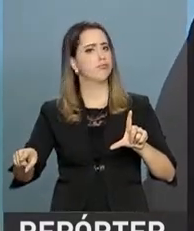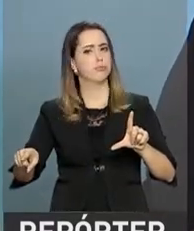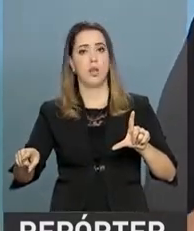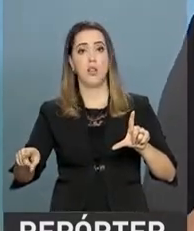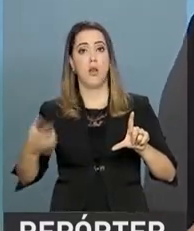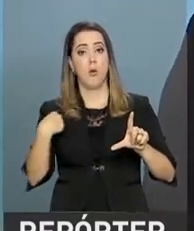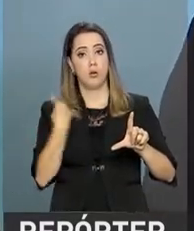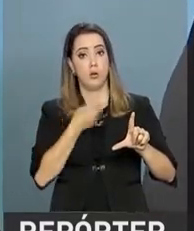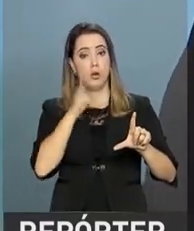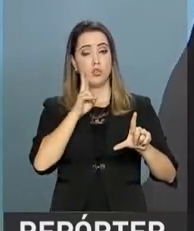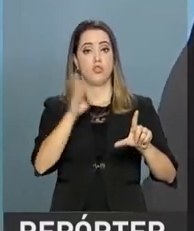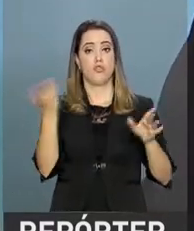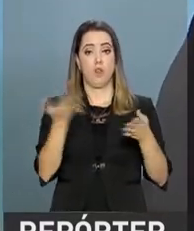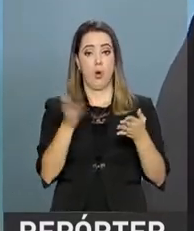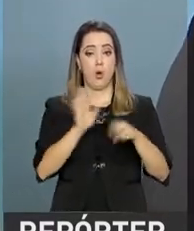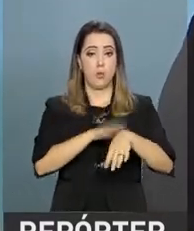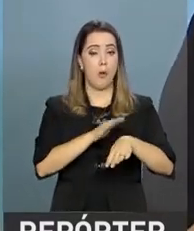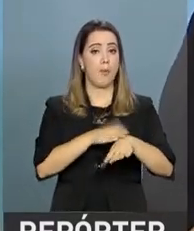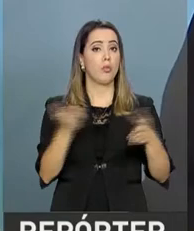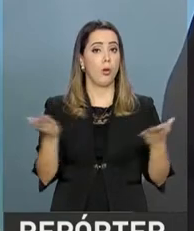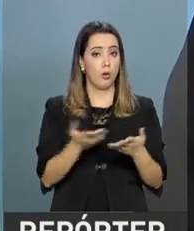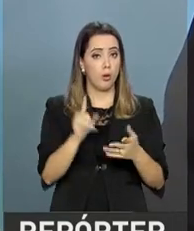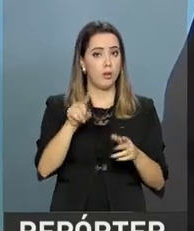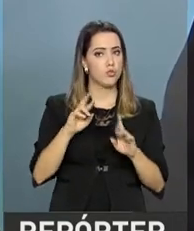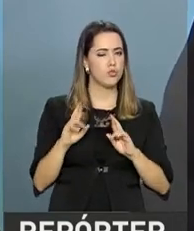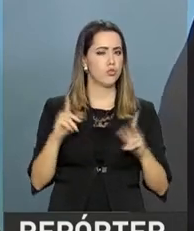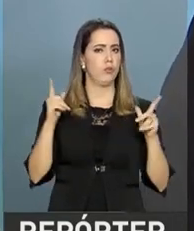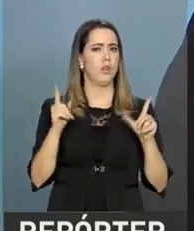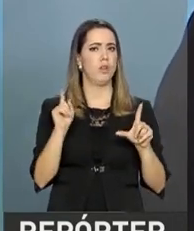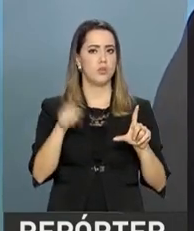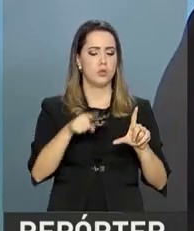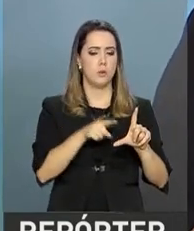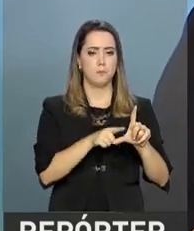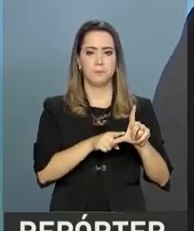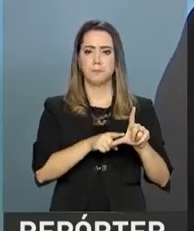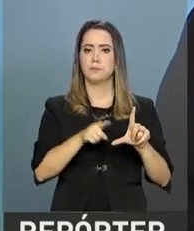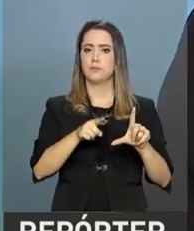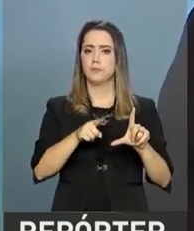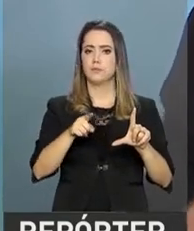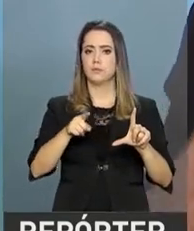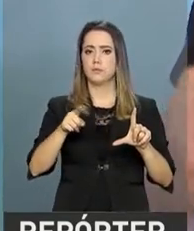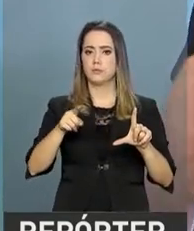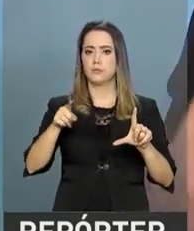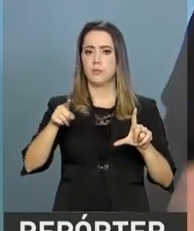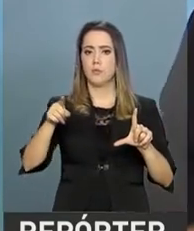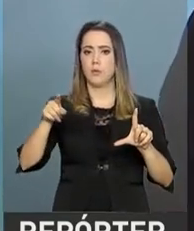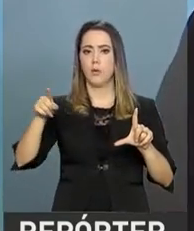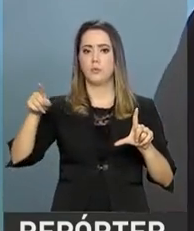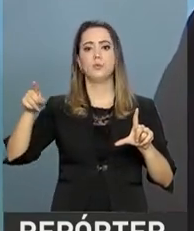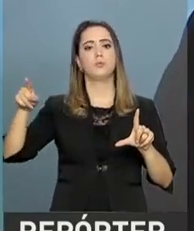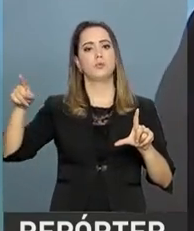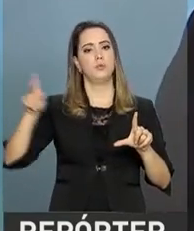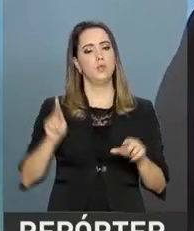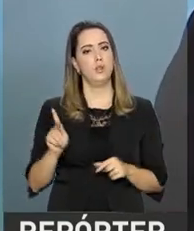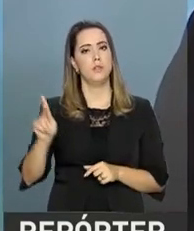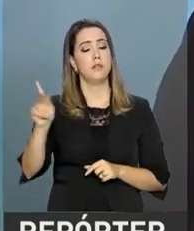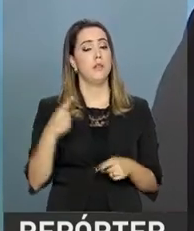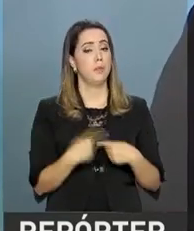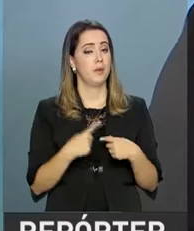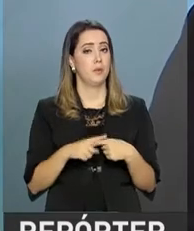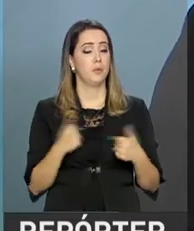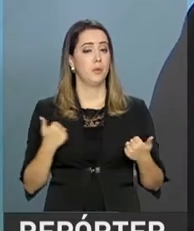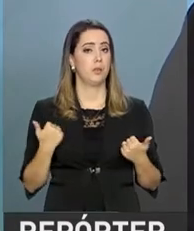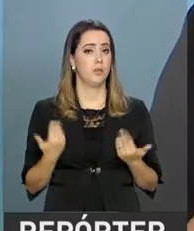nós estamos agora é vivendo um ciclo mais longo de crescimento devido